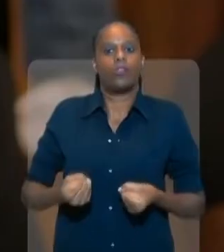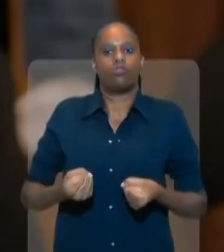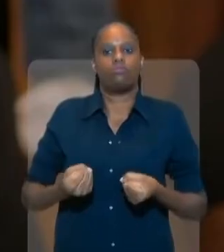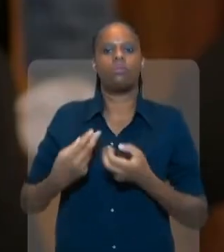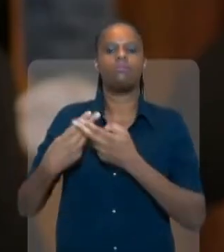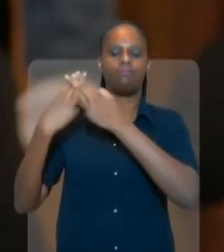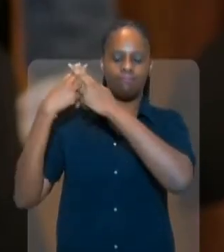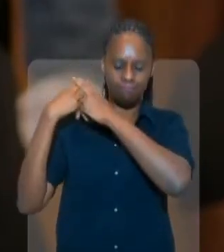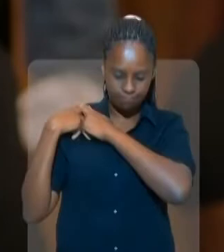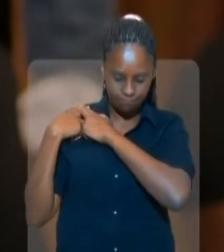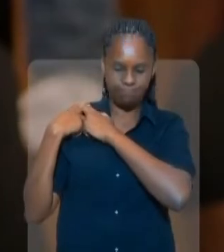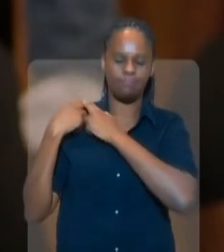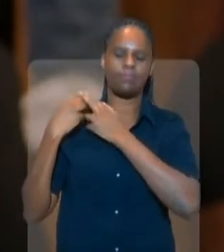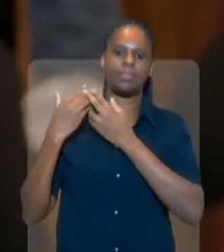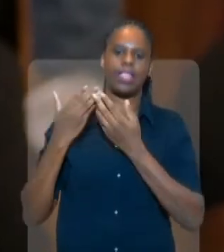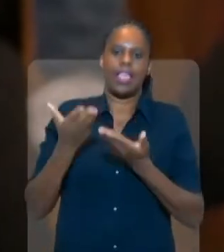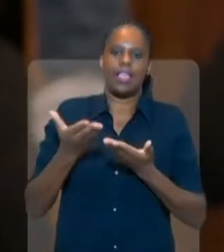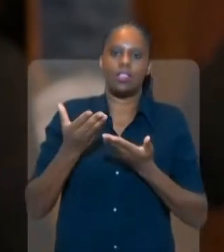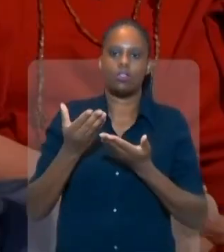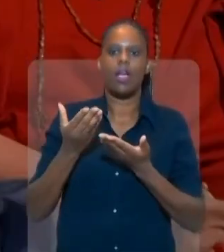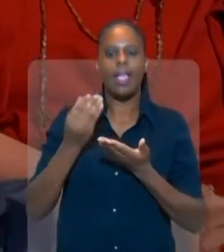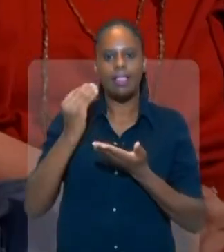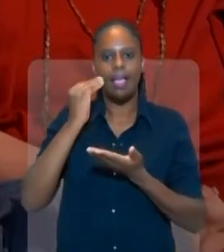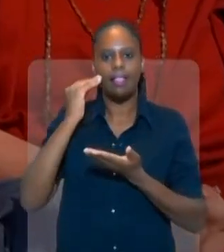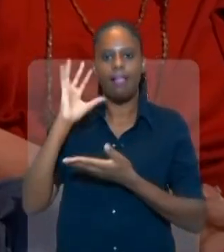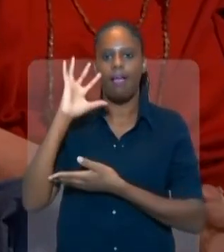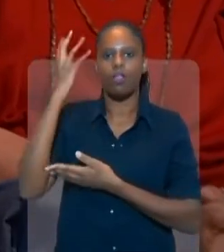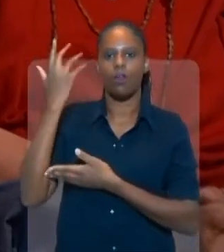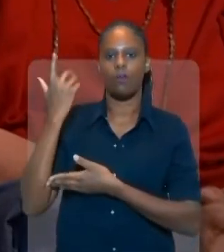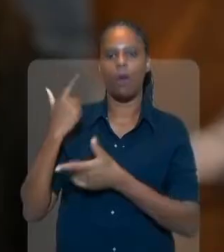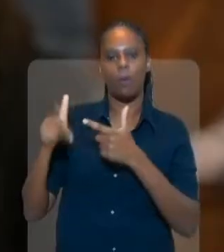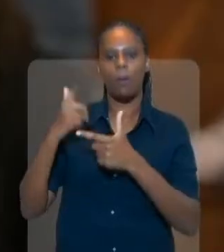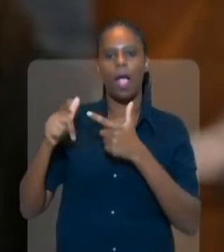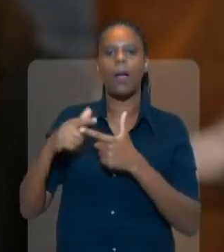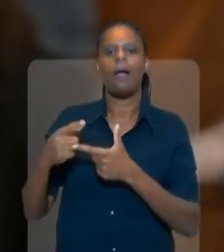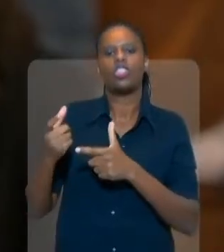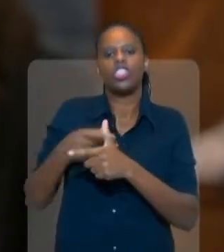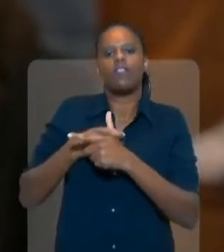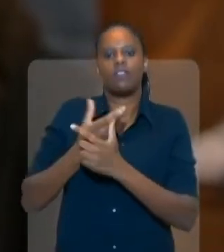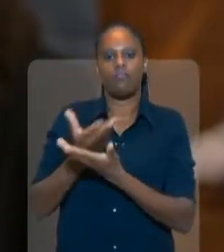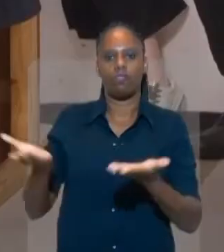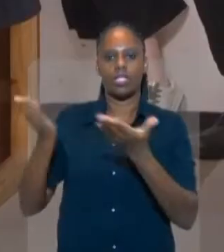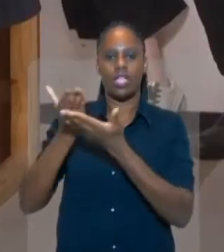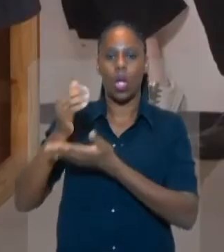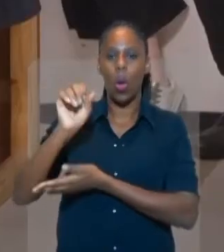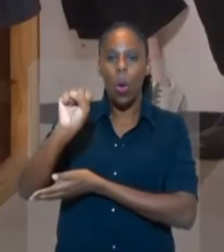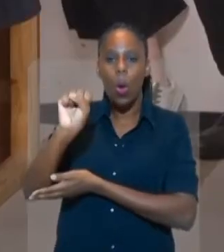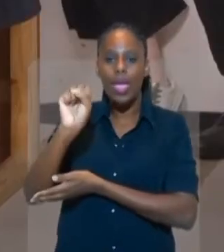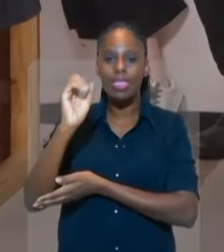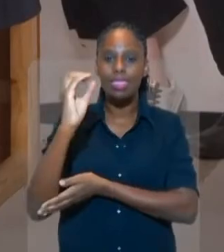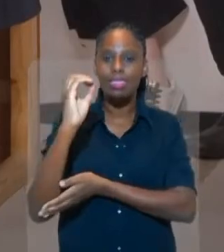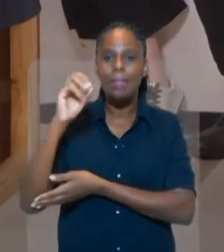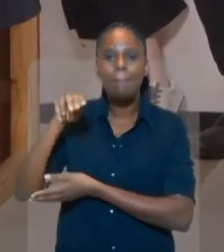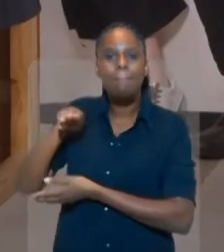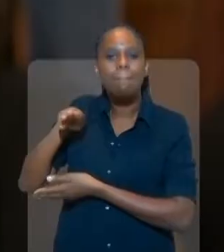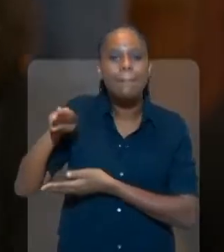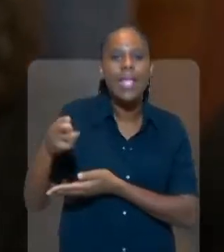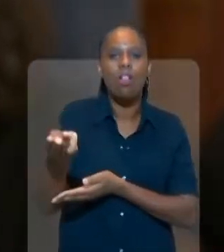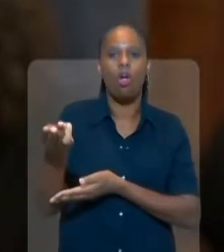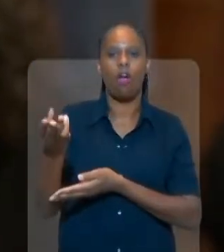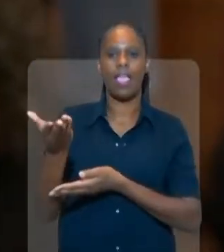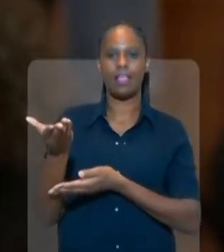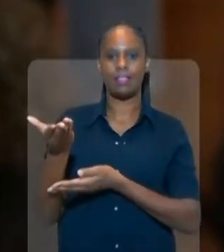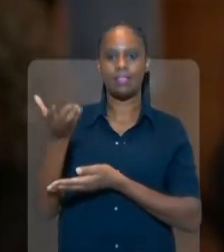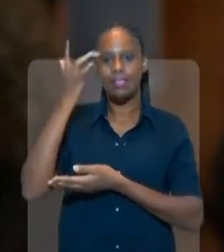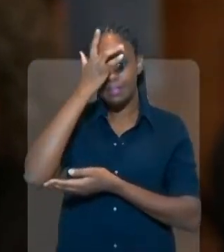vamos assumir muita responsabilidade tentar resolver o problema da dívida de vocês. São 80